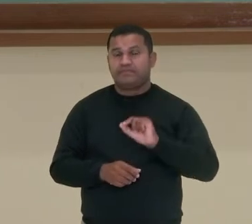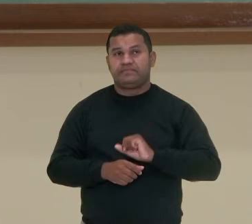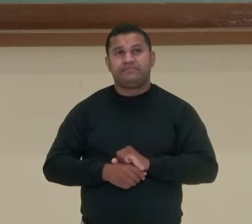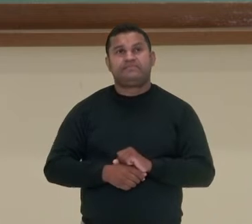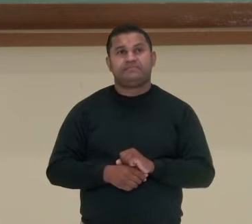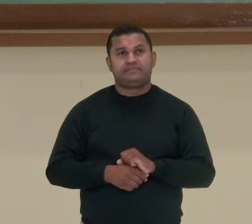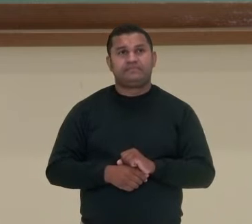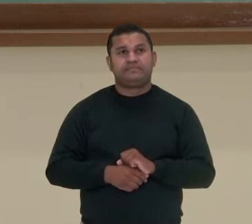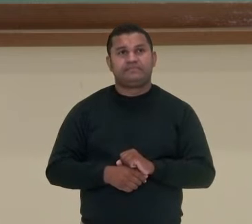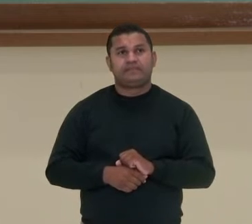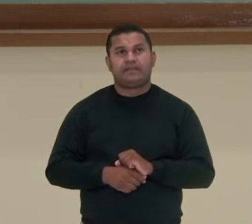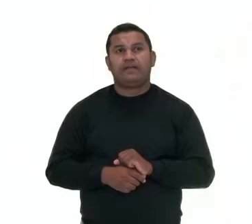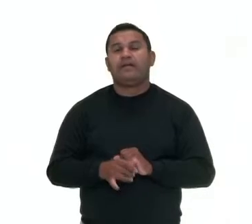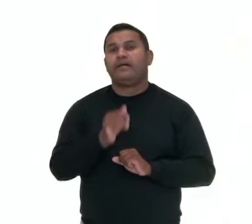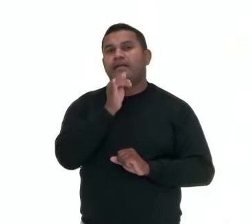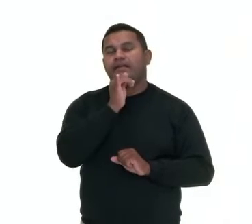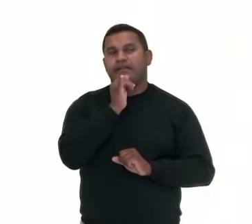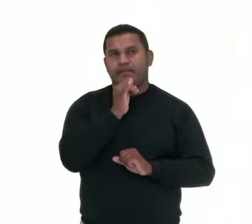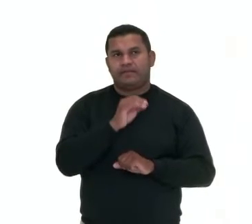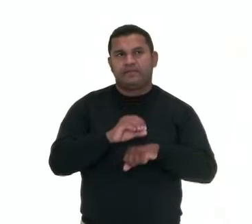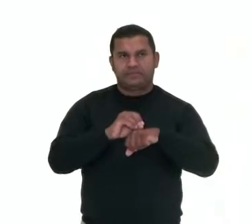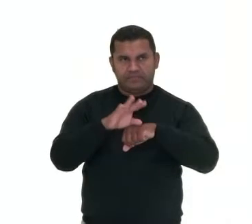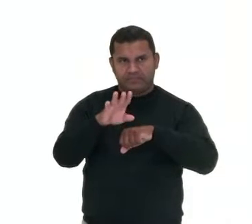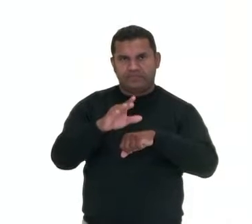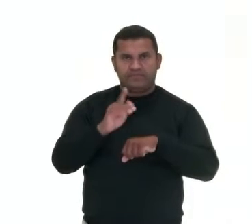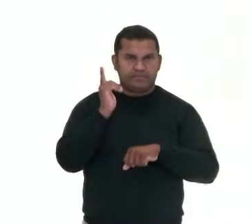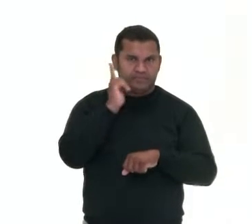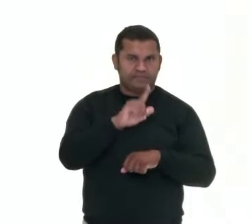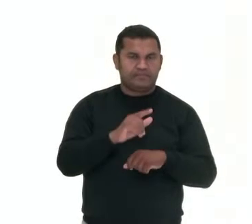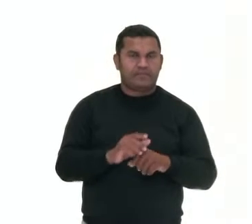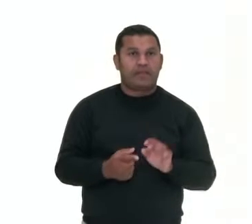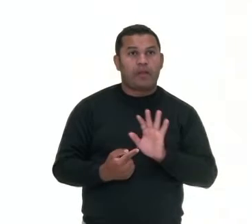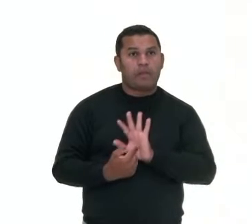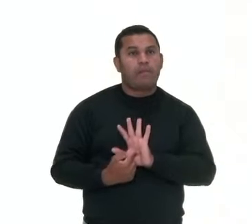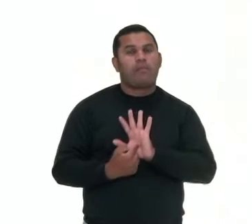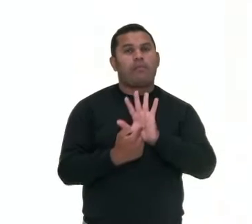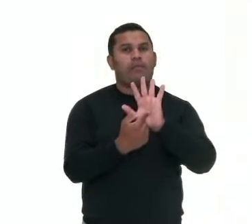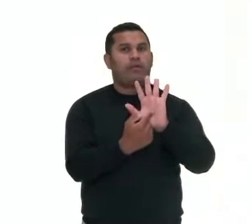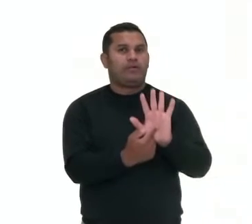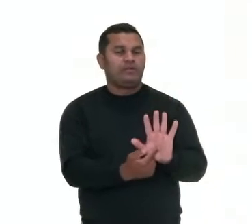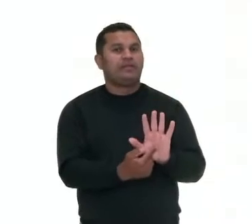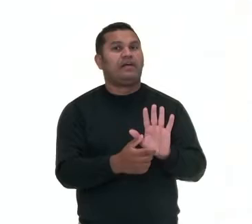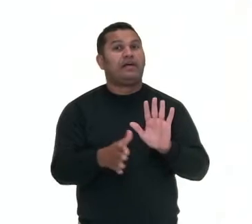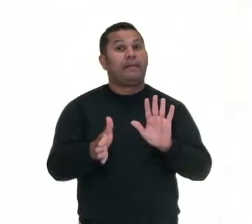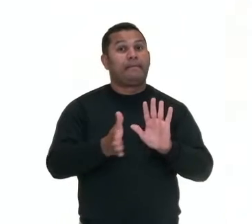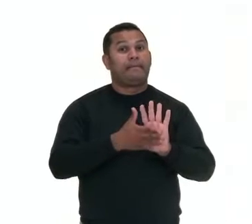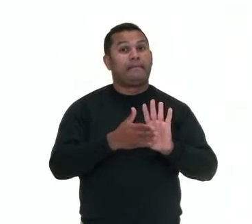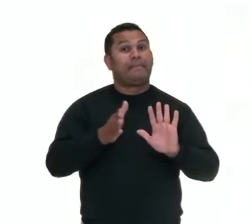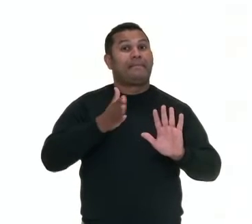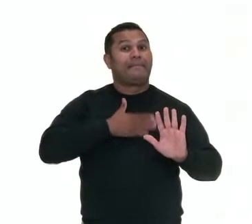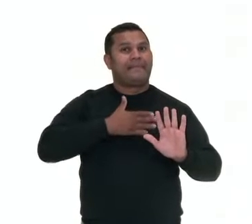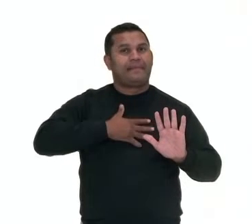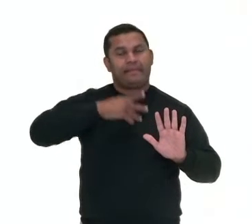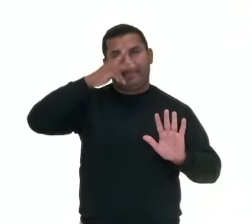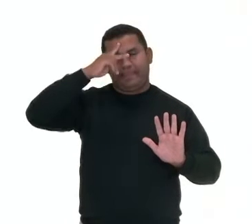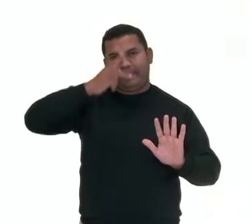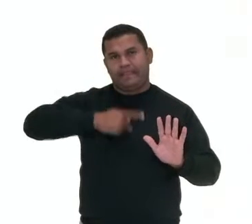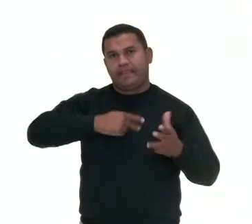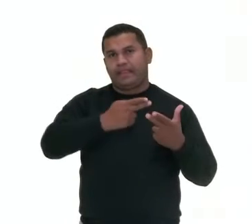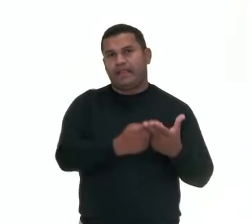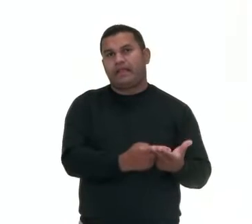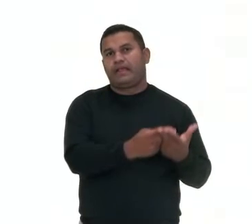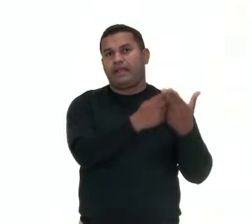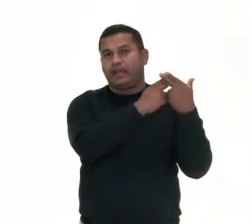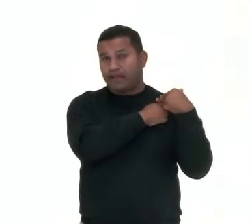Uma da estratégia: estabeleça suas responsabilidades, Ser responsável com seus estudos